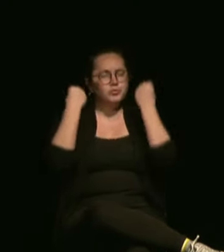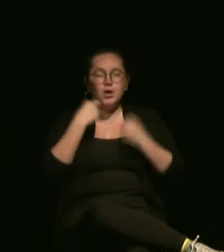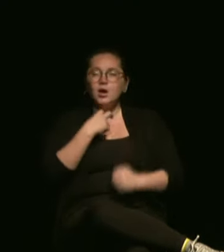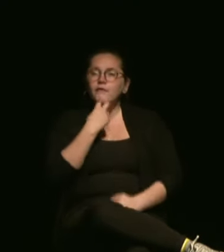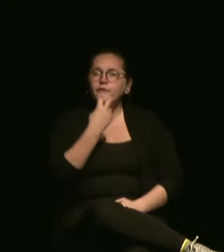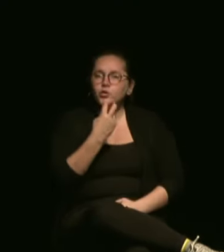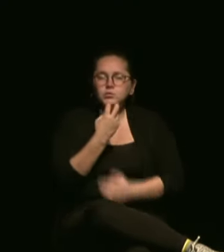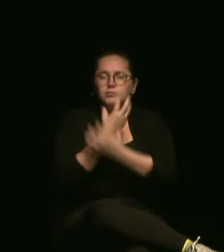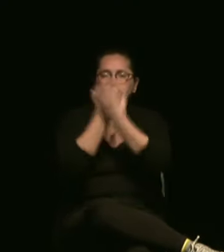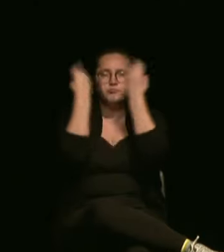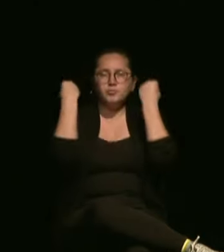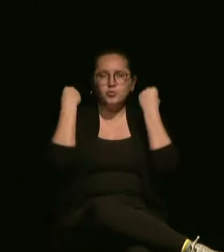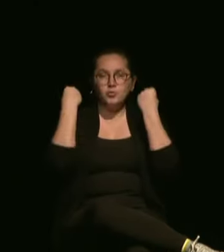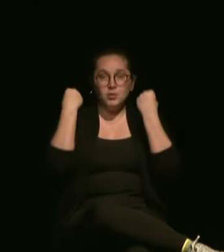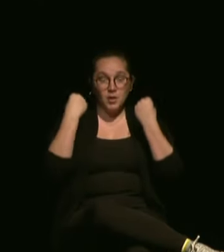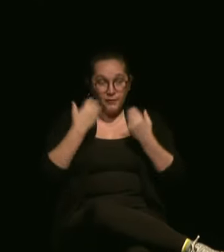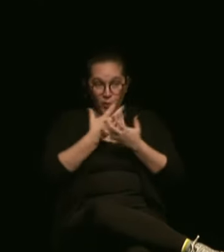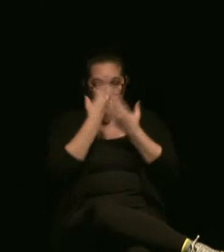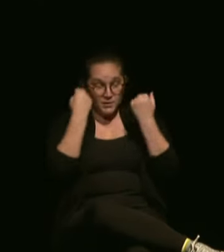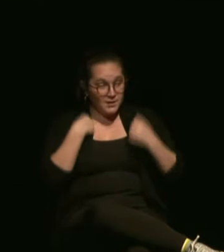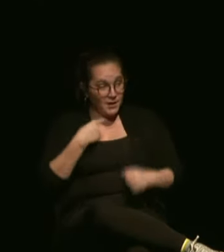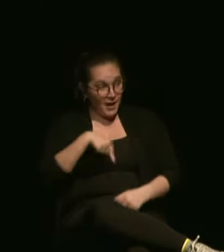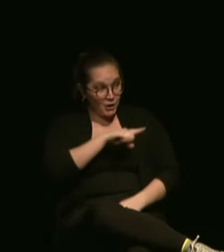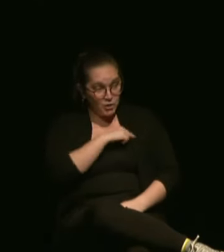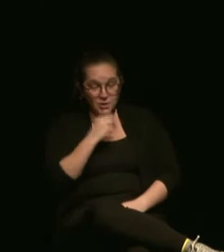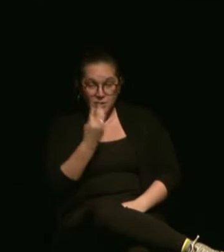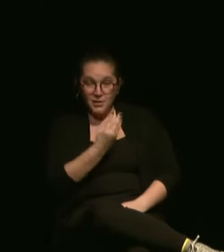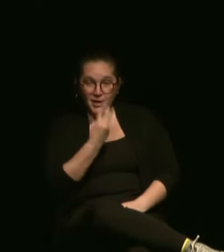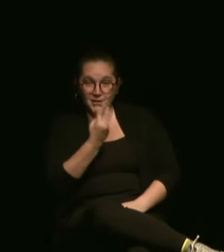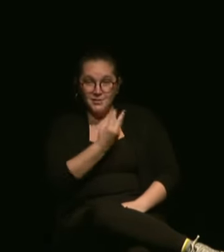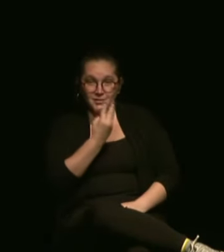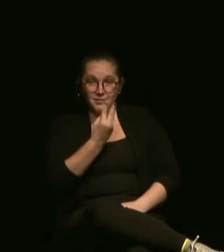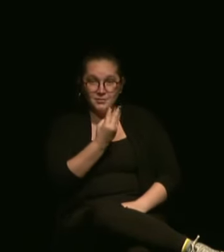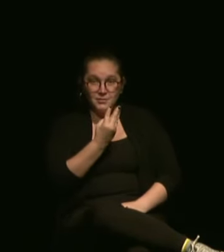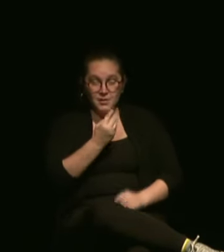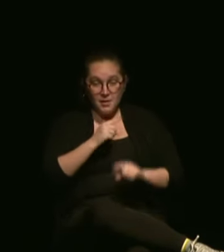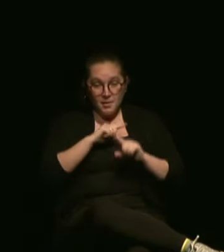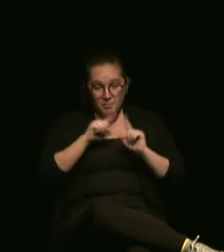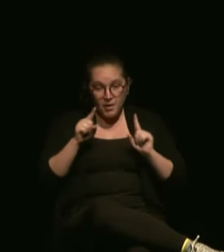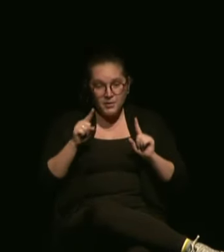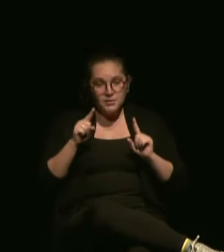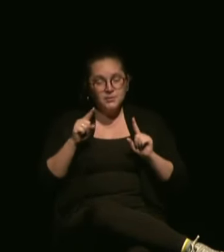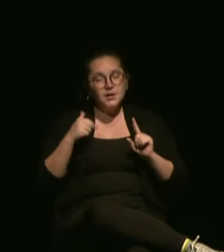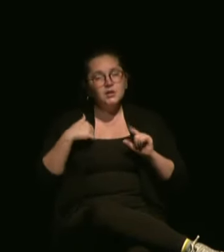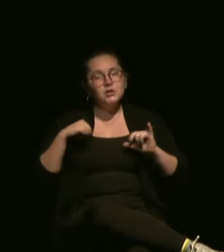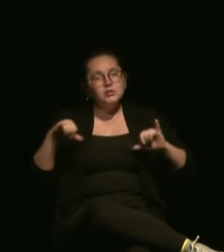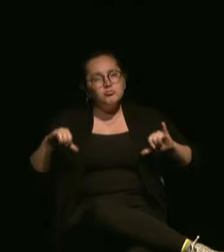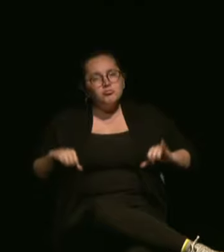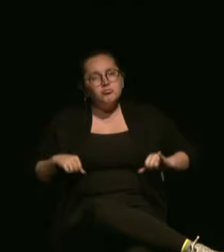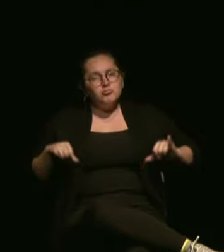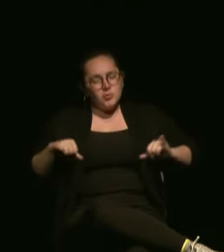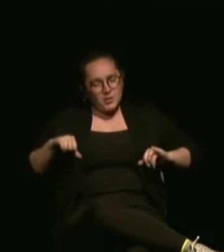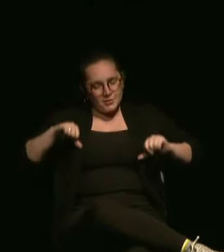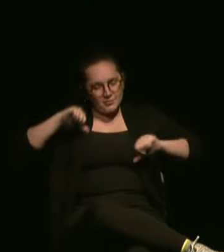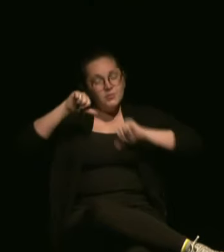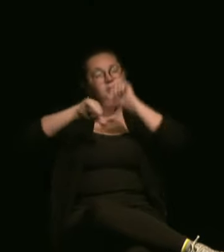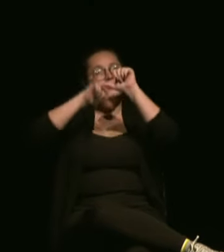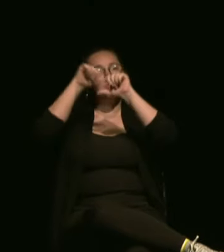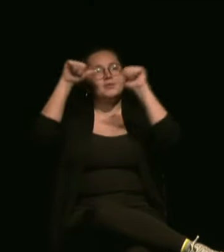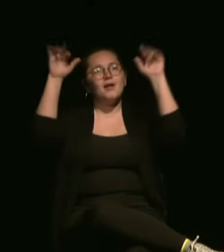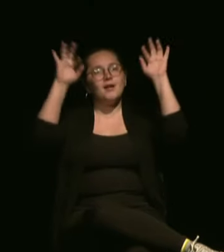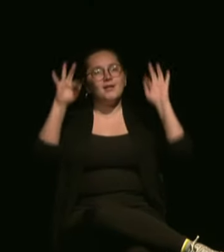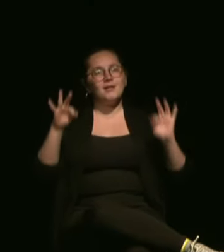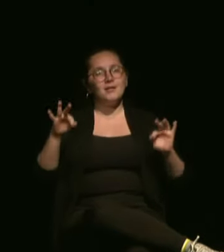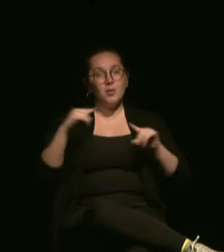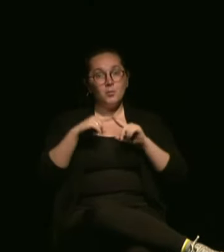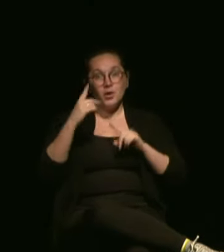vão esquecer que nós éramos três. Mas o nosso sofrimento se transformará em alegria para aqueles que virão depois de